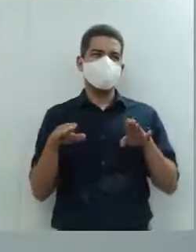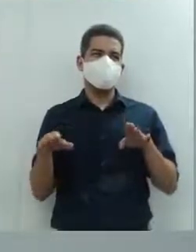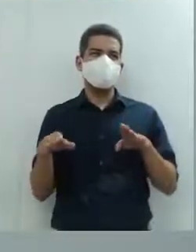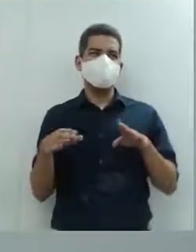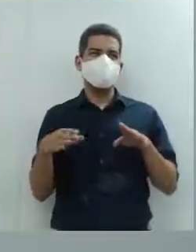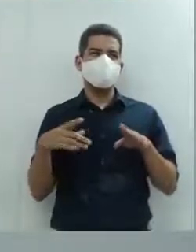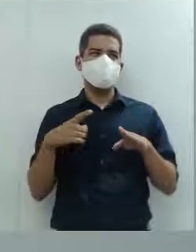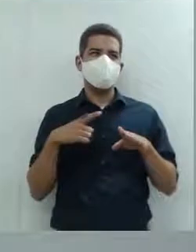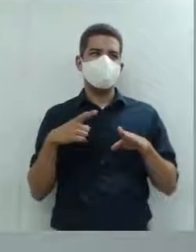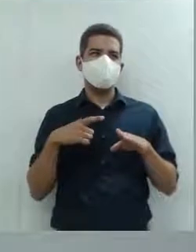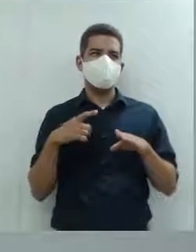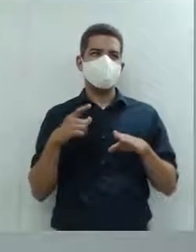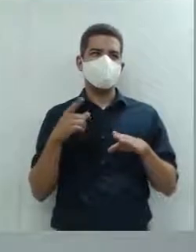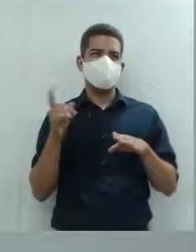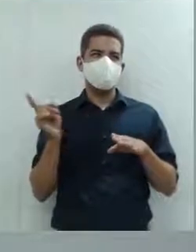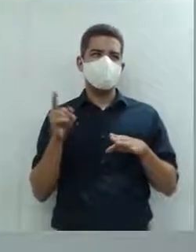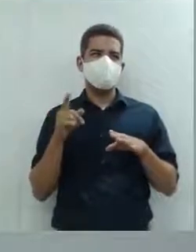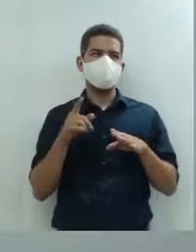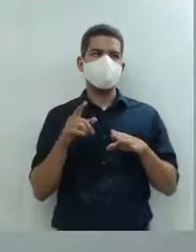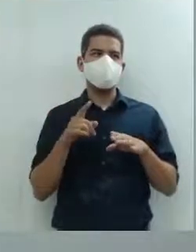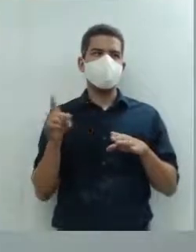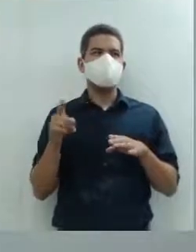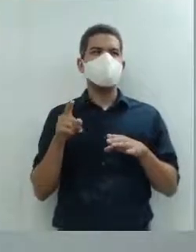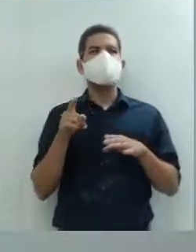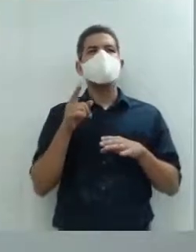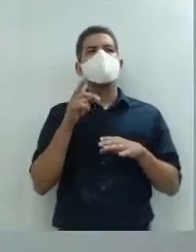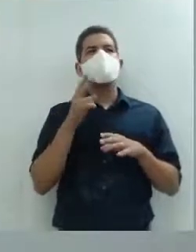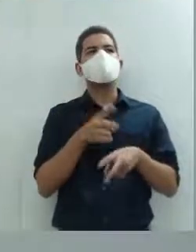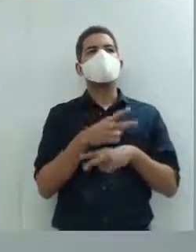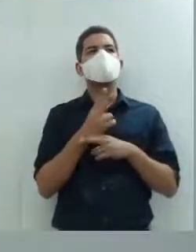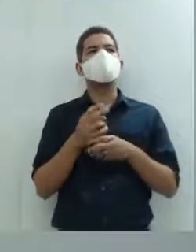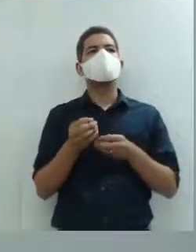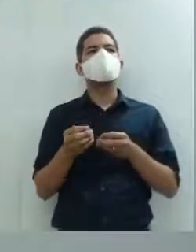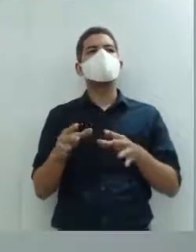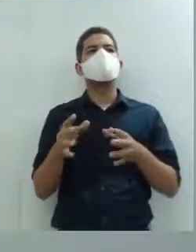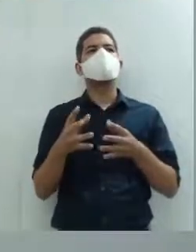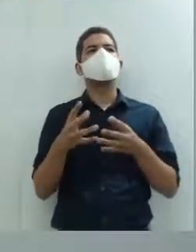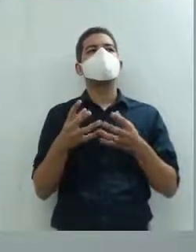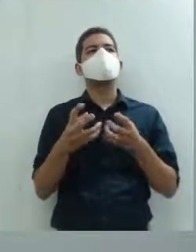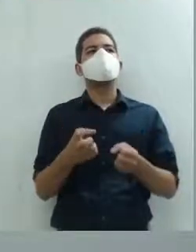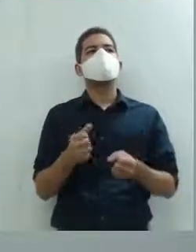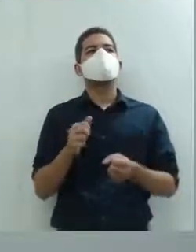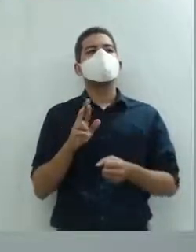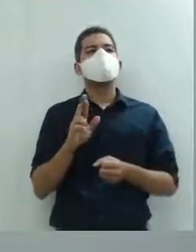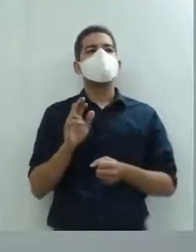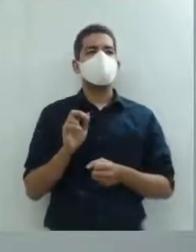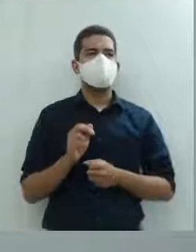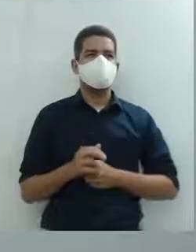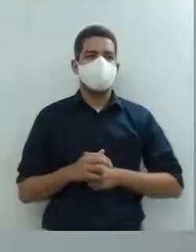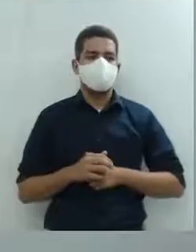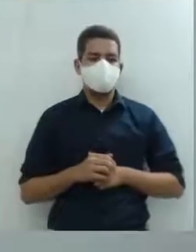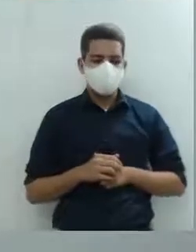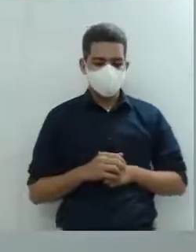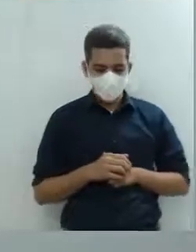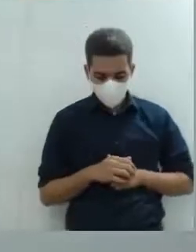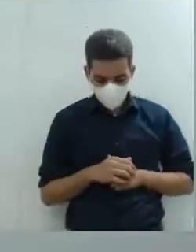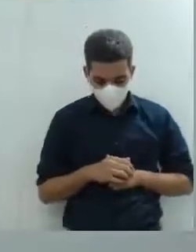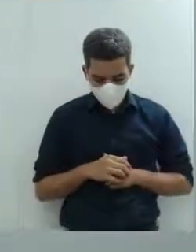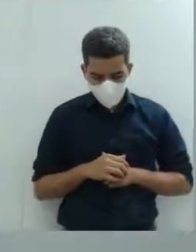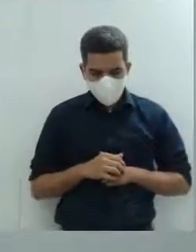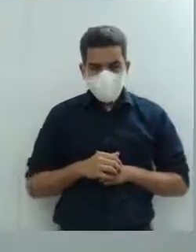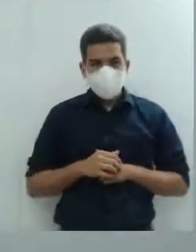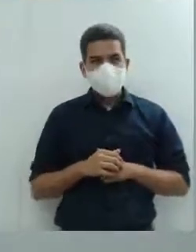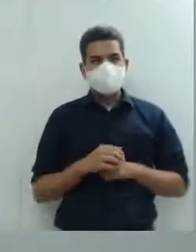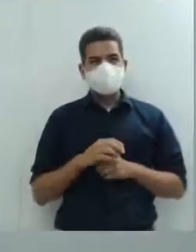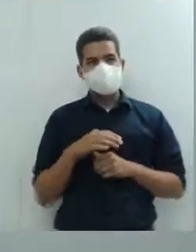sertaneja, a qual ali ó, vai ter a zona de solta-vento, o ar seco, né? Então eu vou ter um lado de Pernambuco bem úmido e um